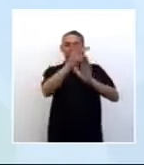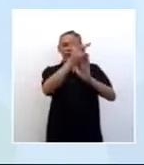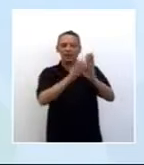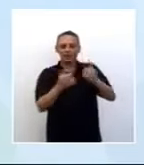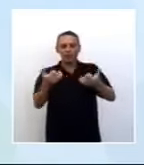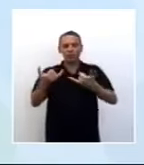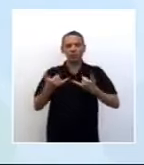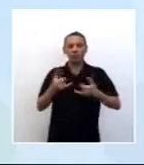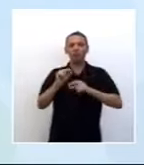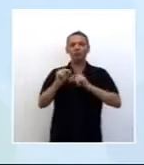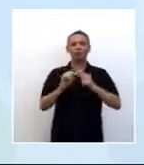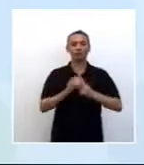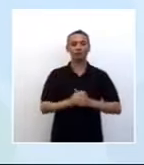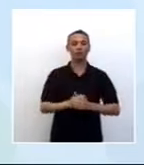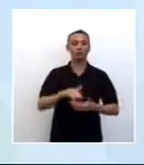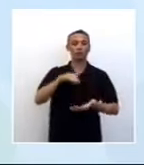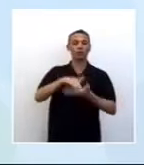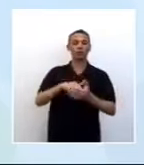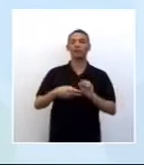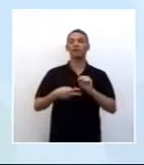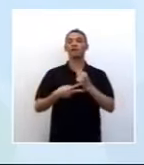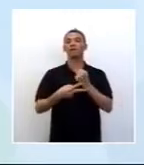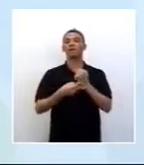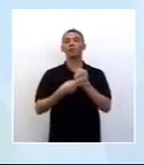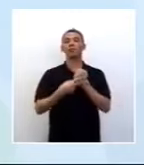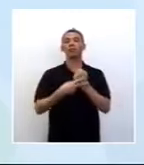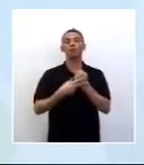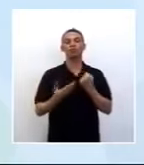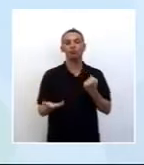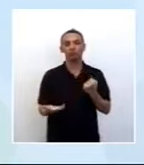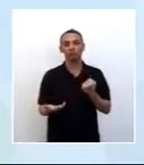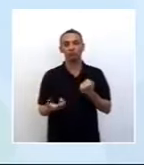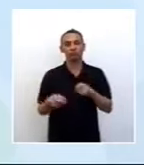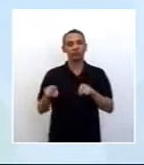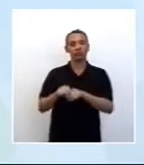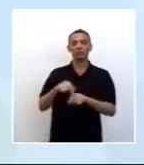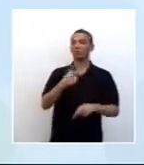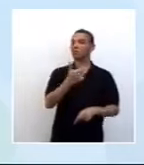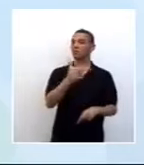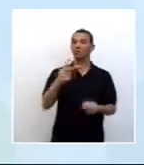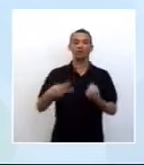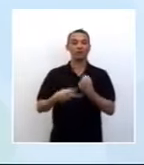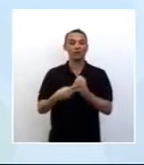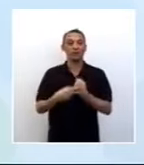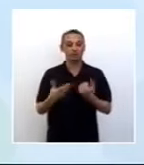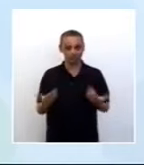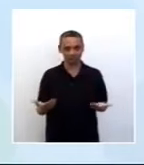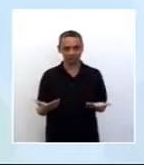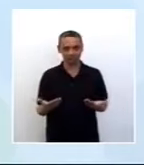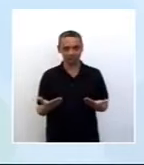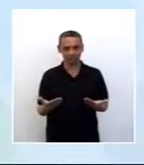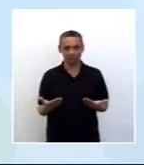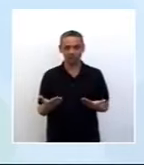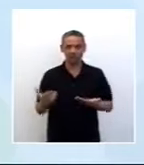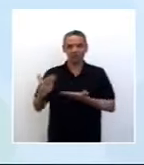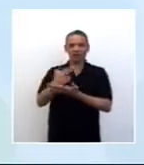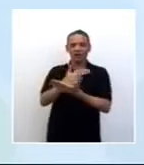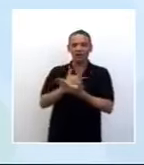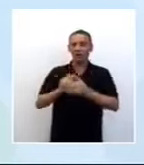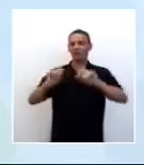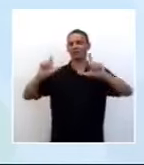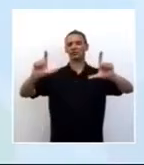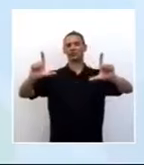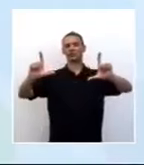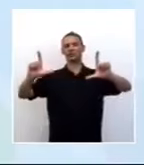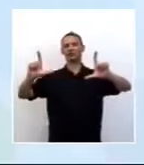dar para você e por último roubou é não-verbal Clube nessa as questões aí verbais e não verbais na imagem né um